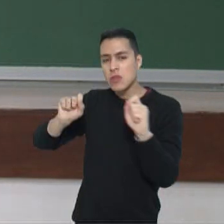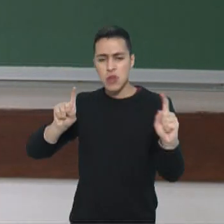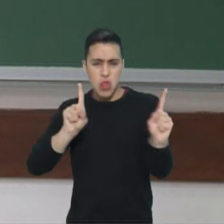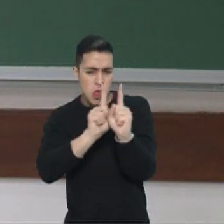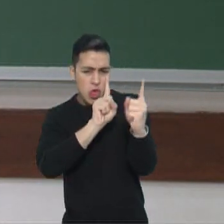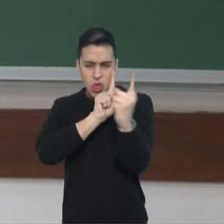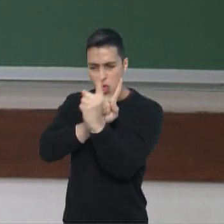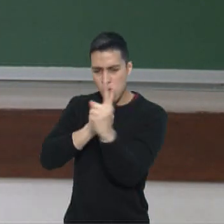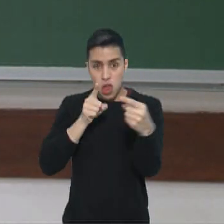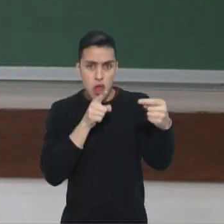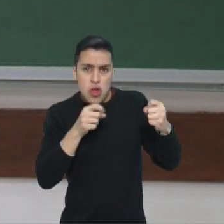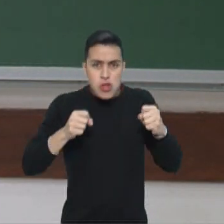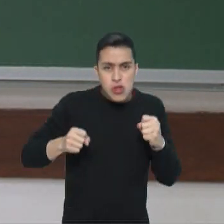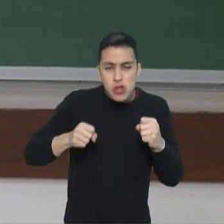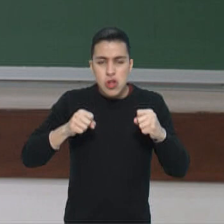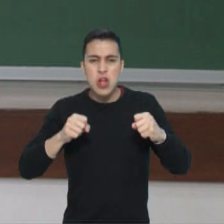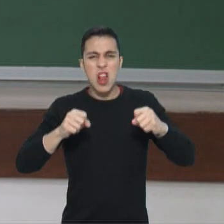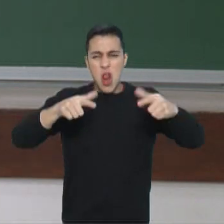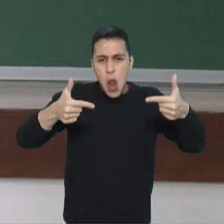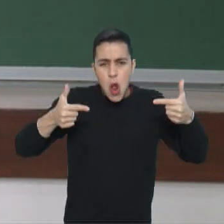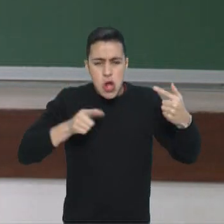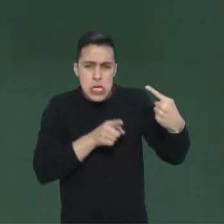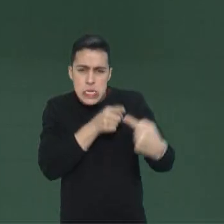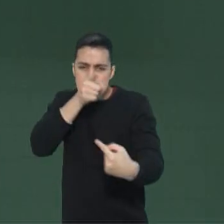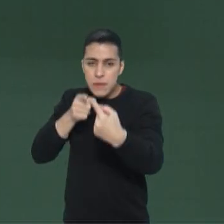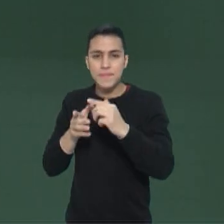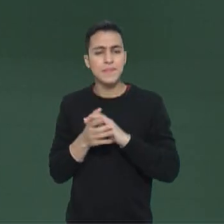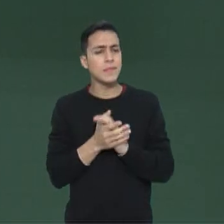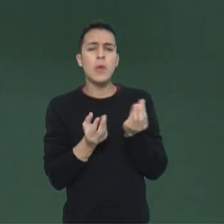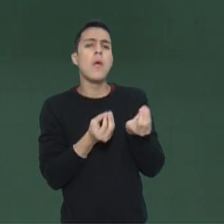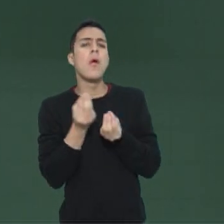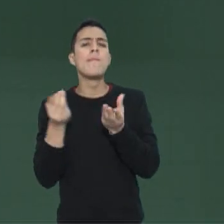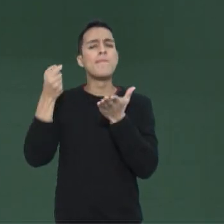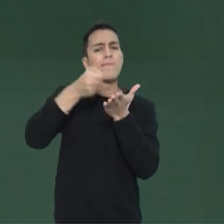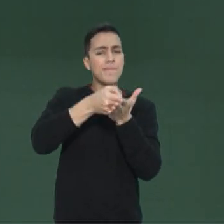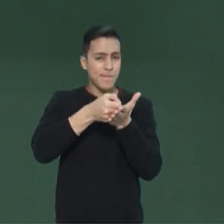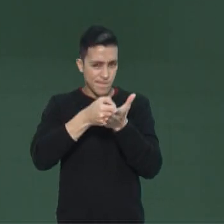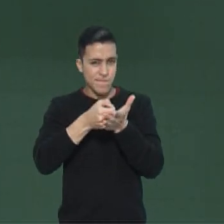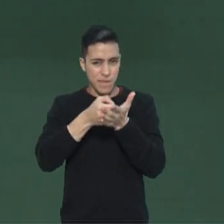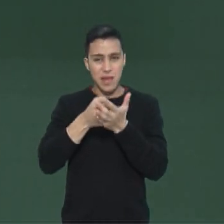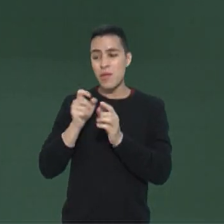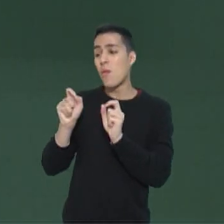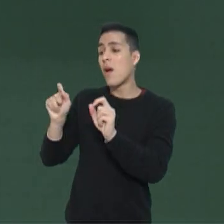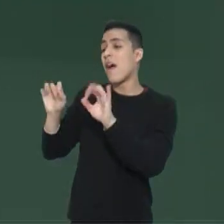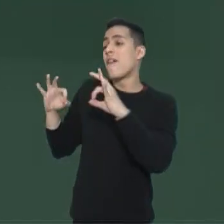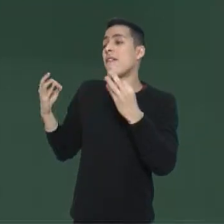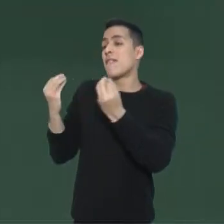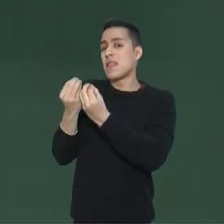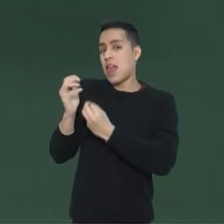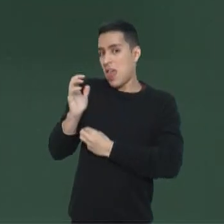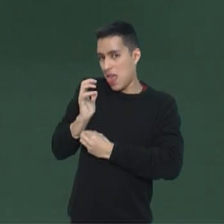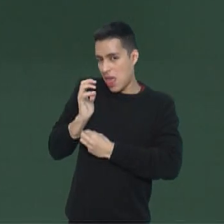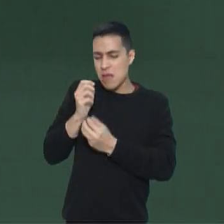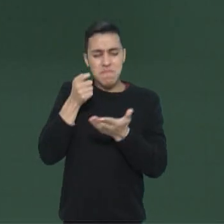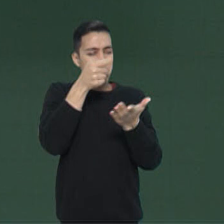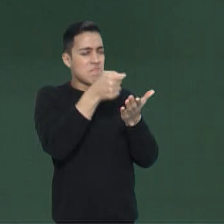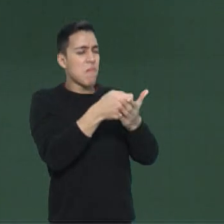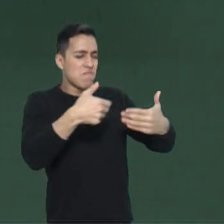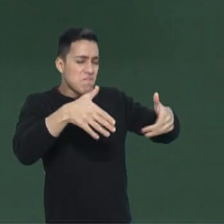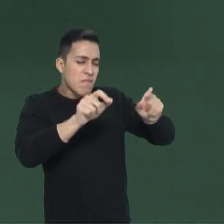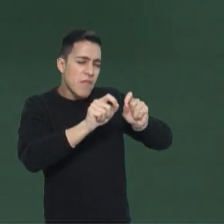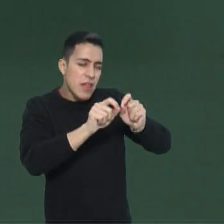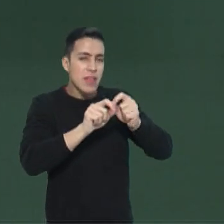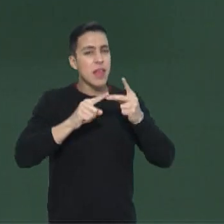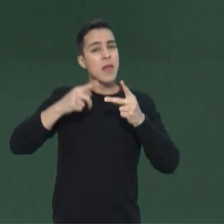lutas ali, muito interessante. Os espetáculos eram patrocinados geralmente, pessoal, pelas pessoas ricas, por políticos que